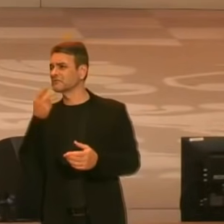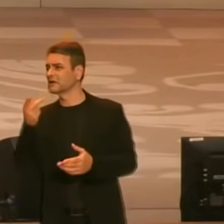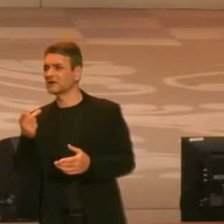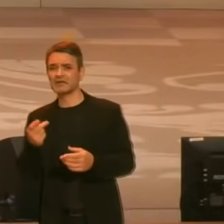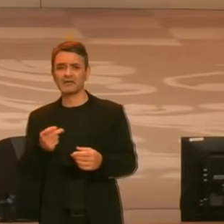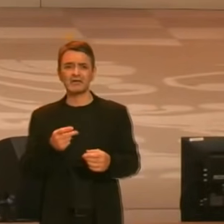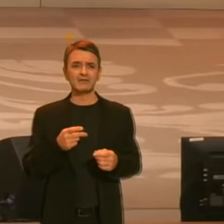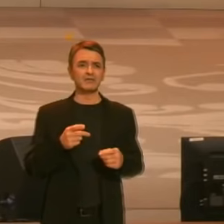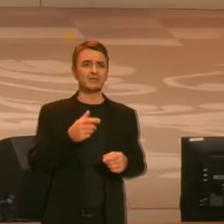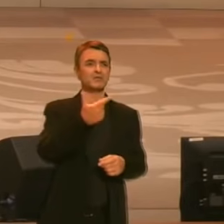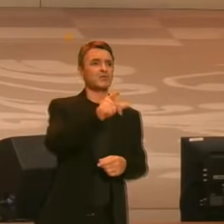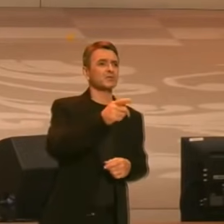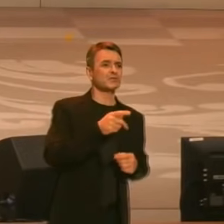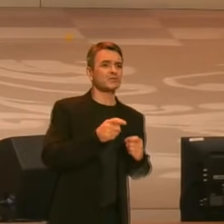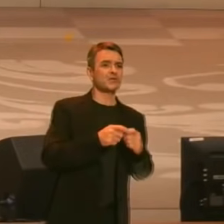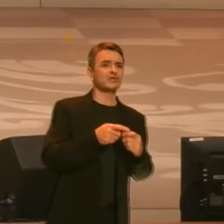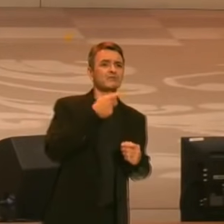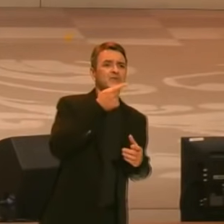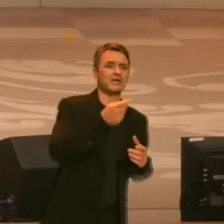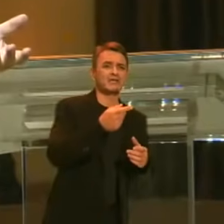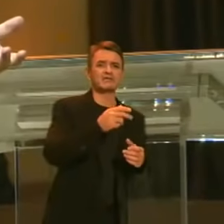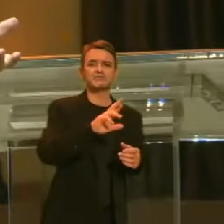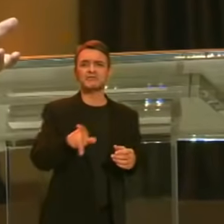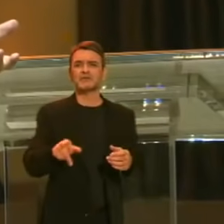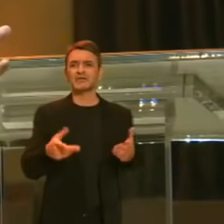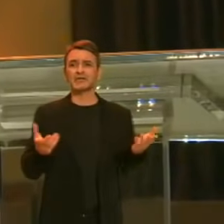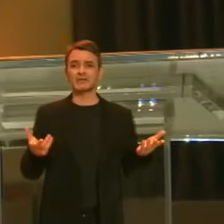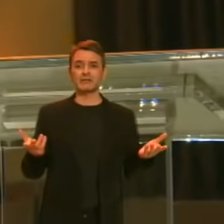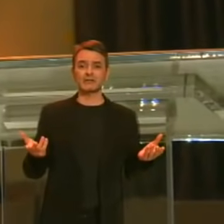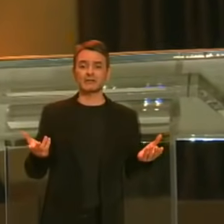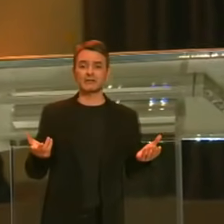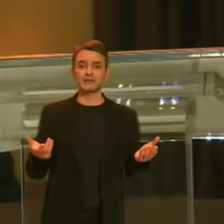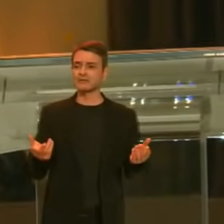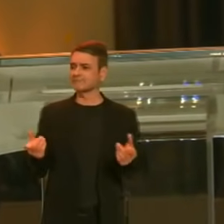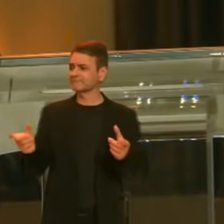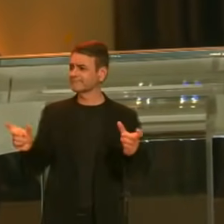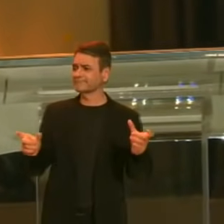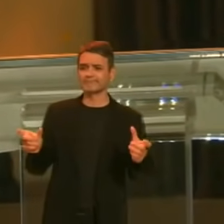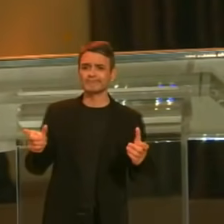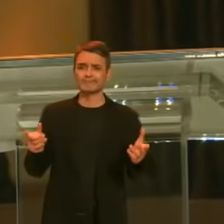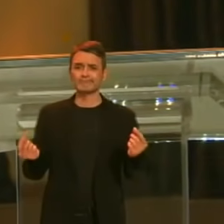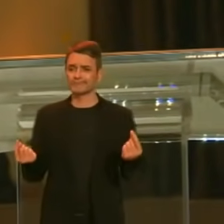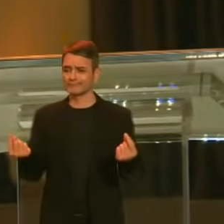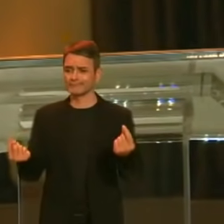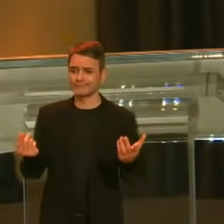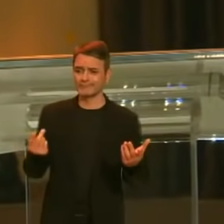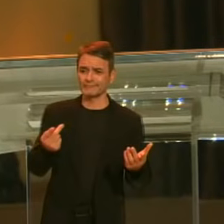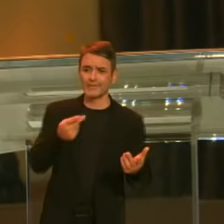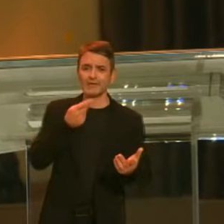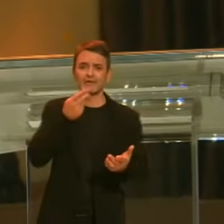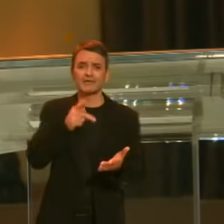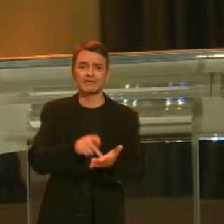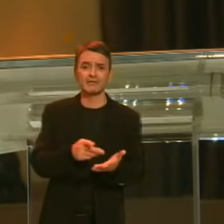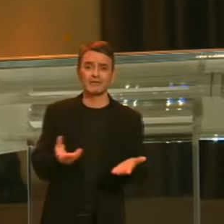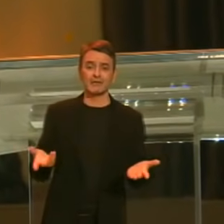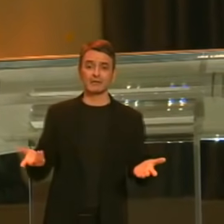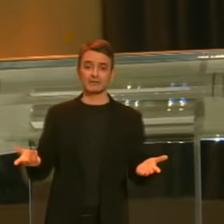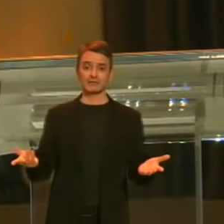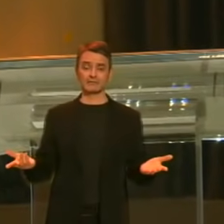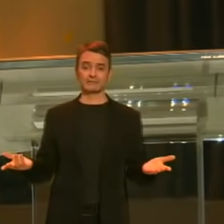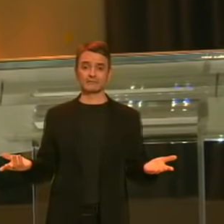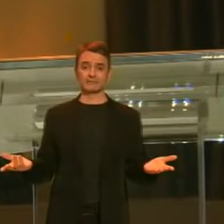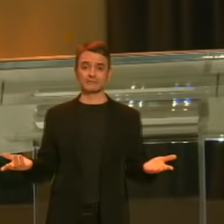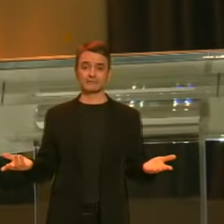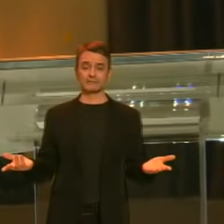aquilo, o outro diz aquilo, o outro. Você diz, e aí, como é que é? Quem está falando a verdade? Todos têm um título igual.